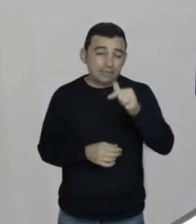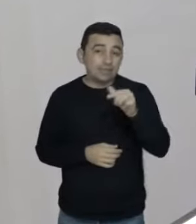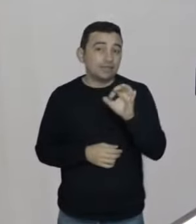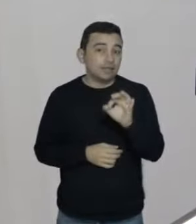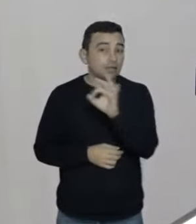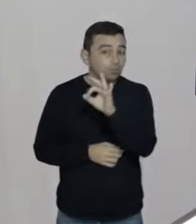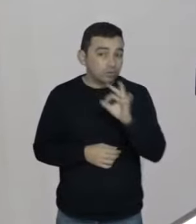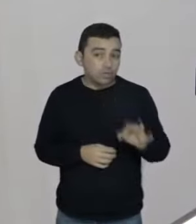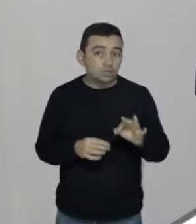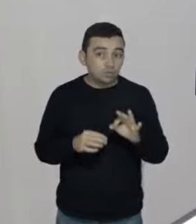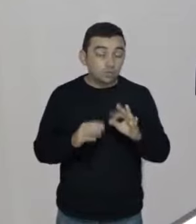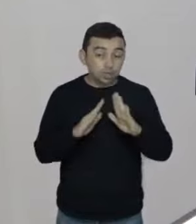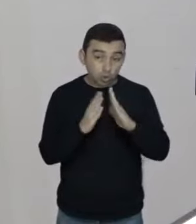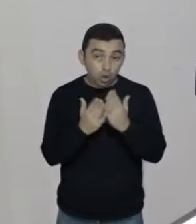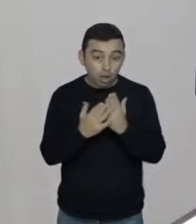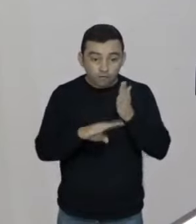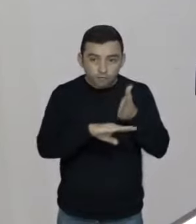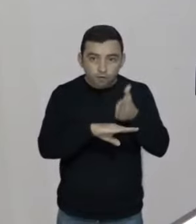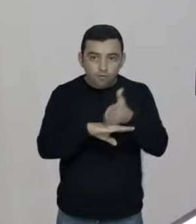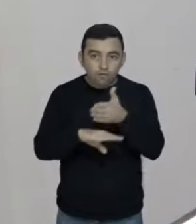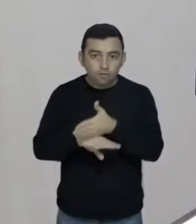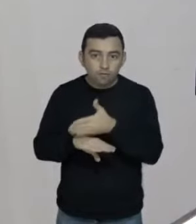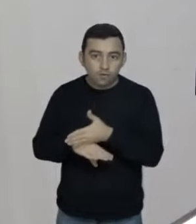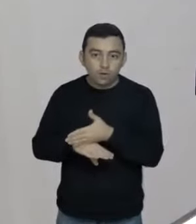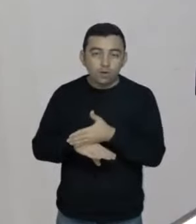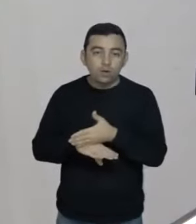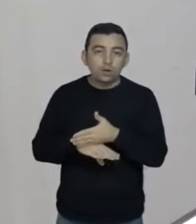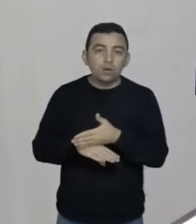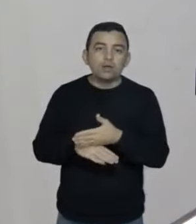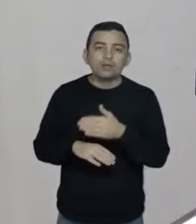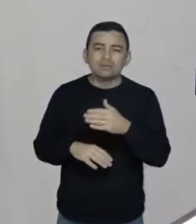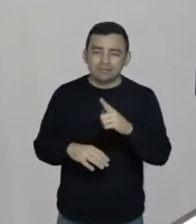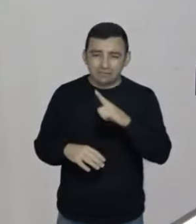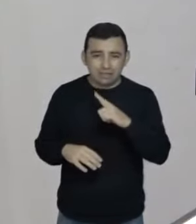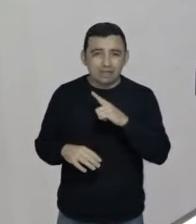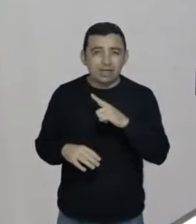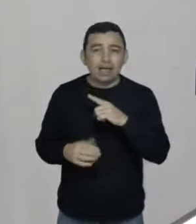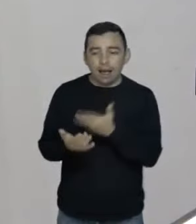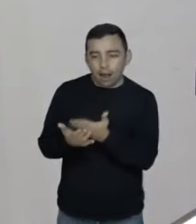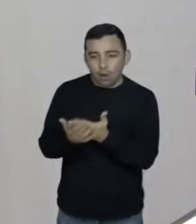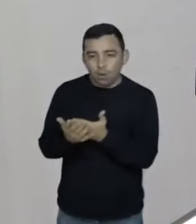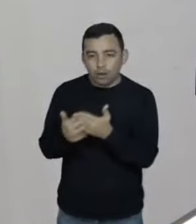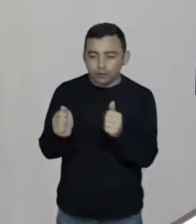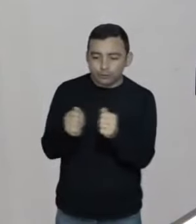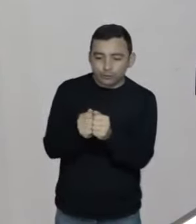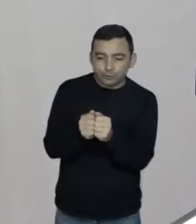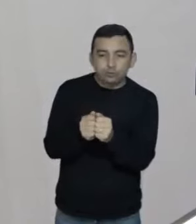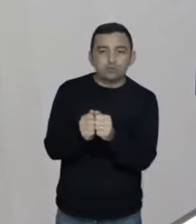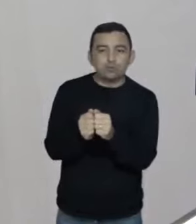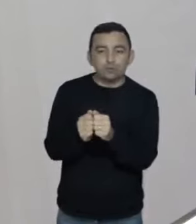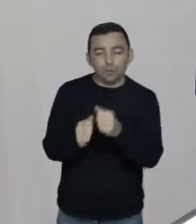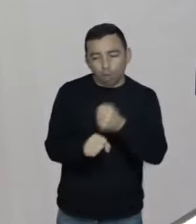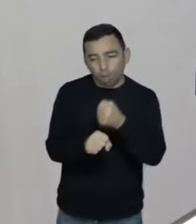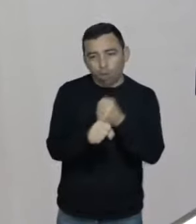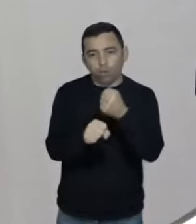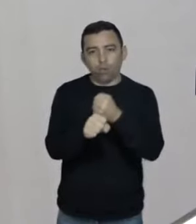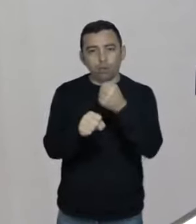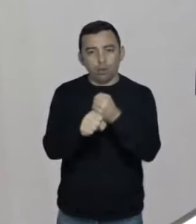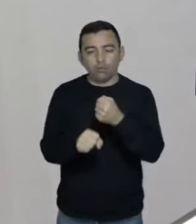das unidades escolares que eu tenho visitado da rede pública Estadual estão em aula e concomitantemente em obras